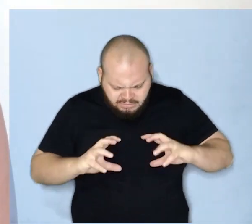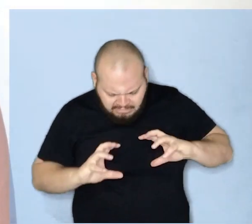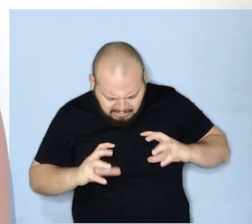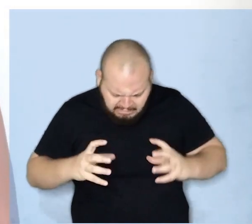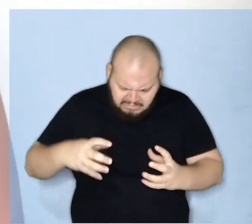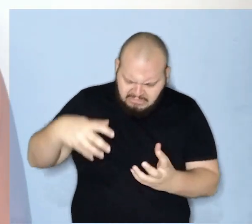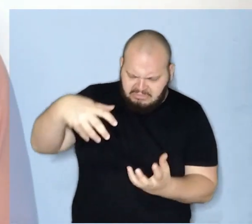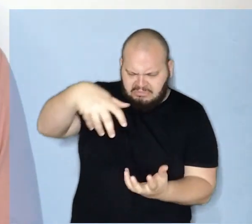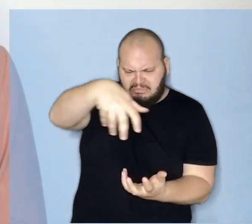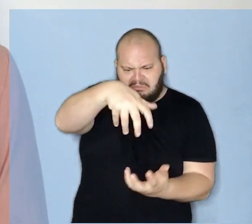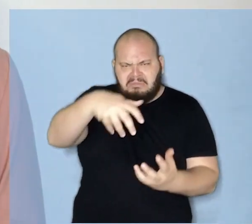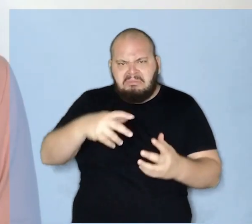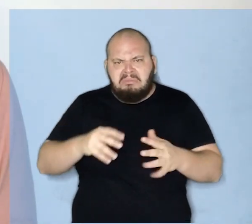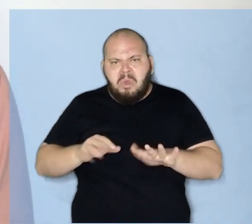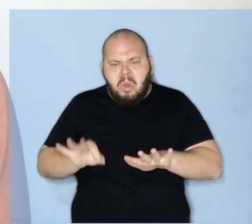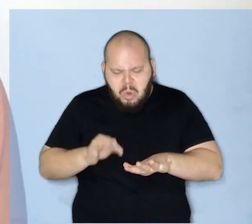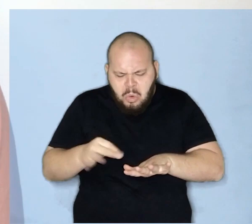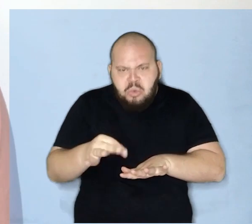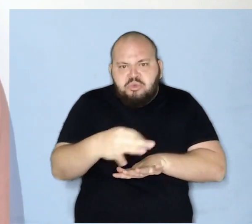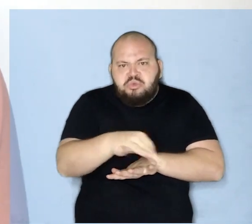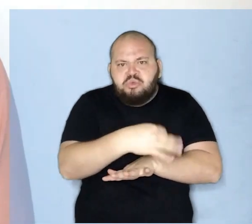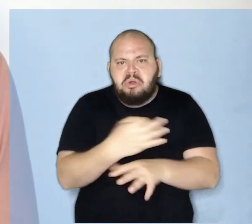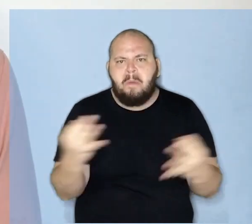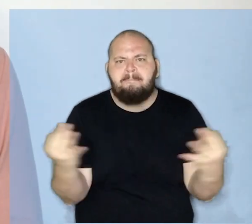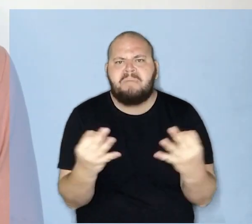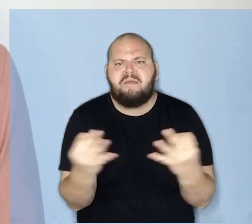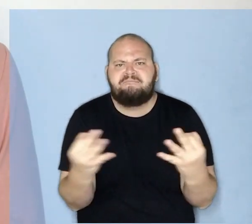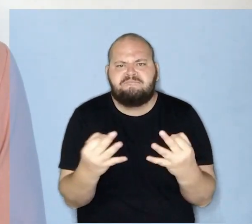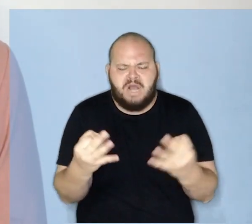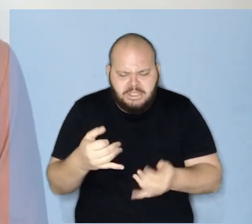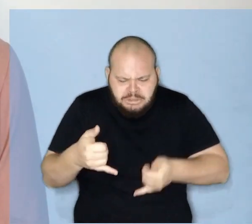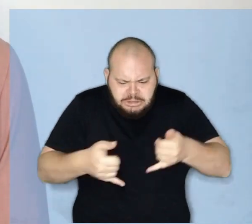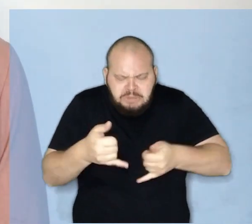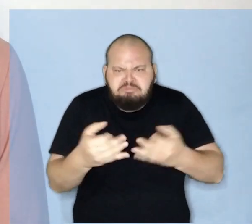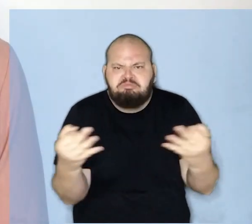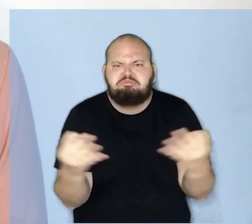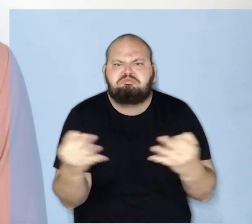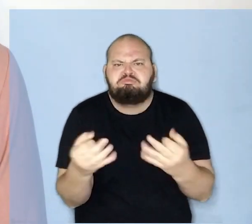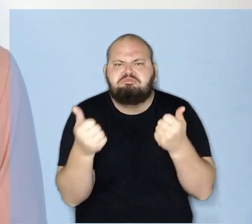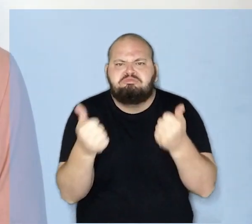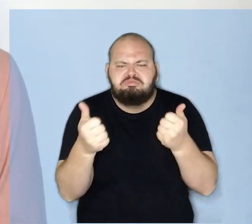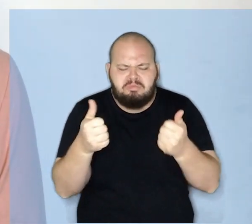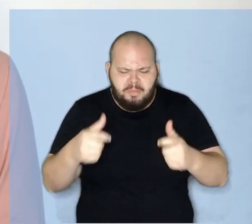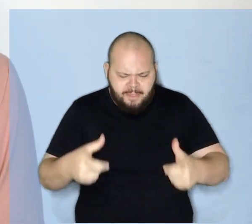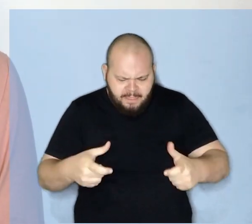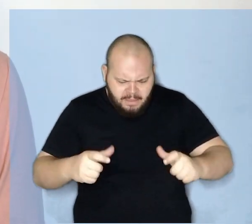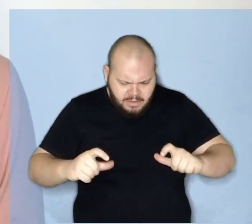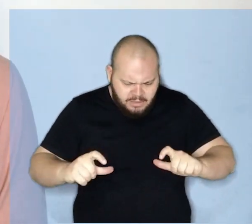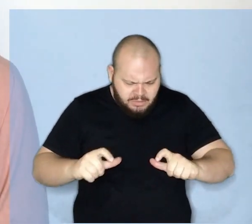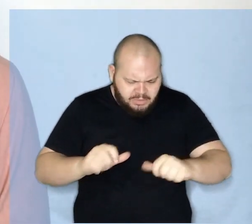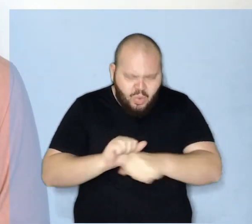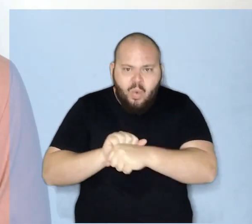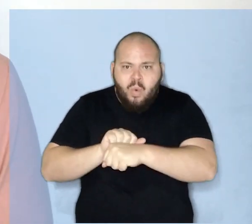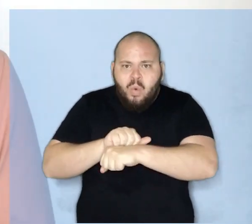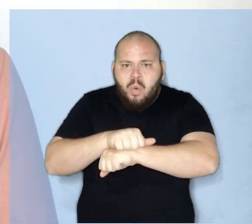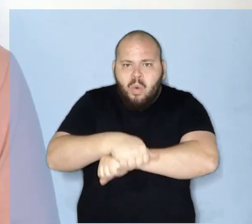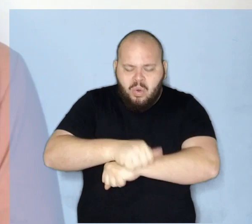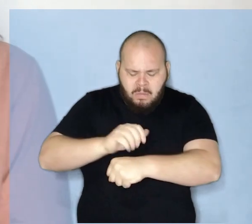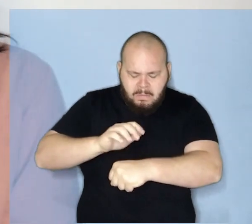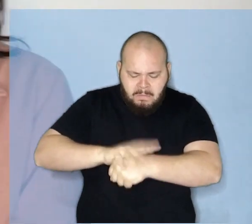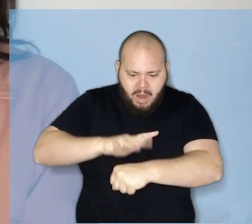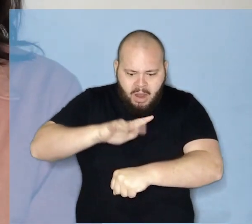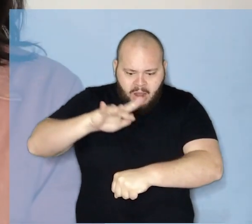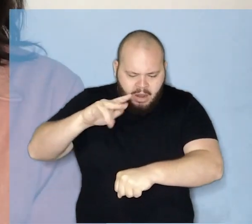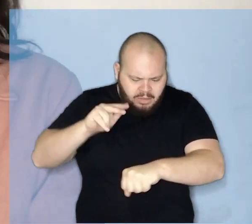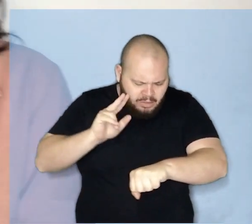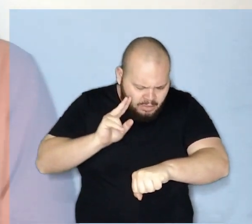todas muito perfeitas. Os saltos bem seguros. O couro tão lustroso que ele conseguia